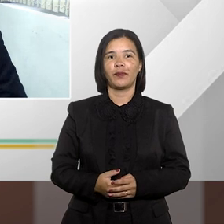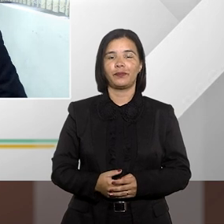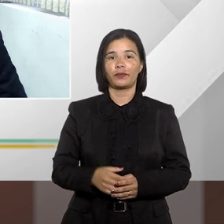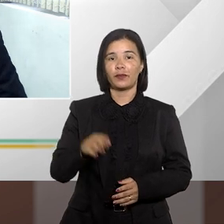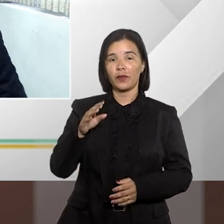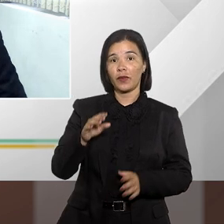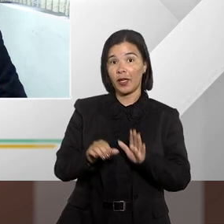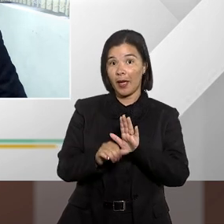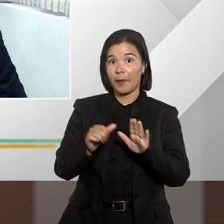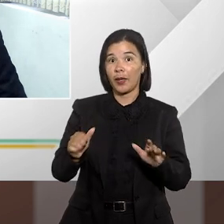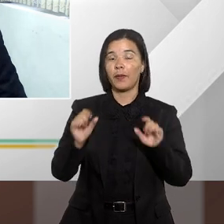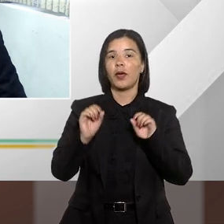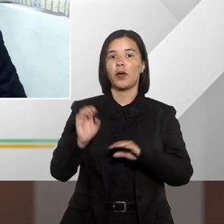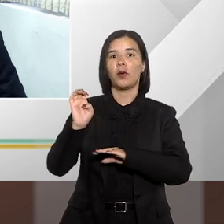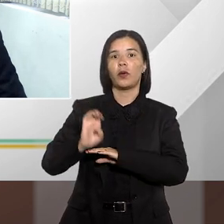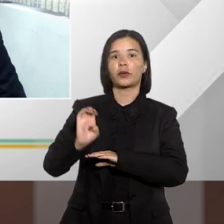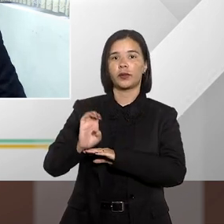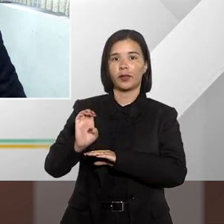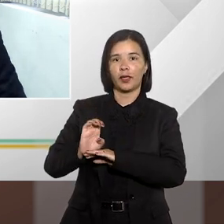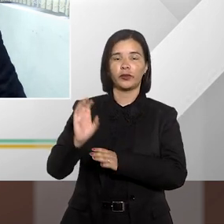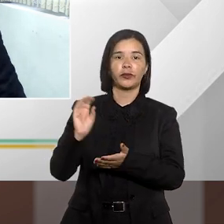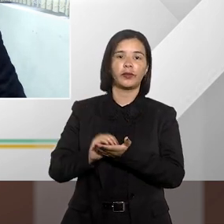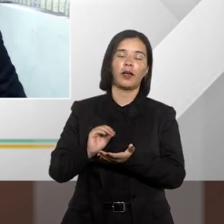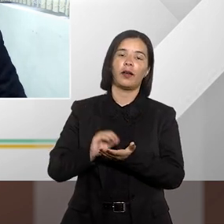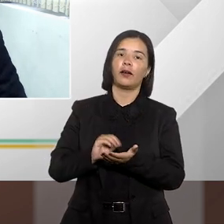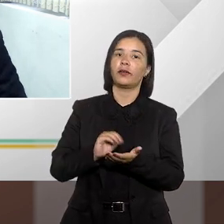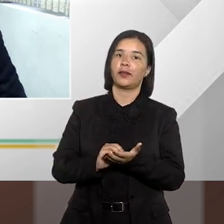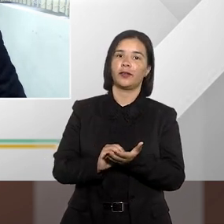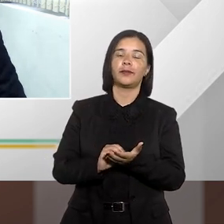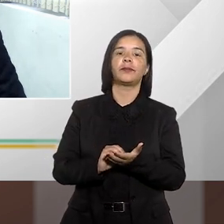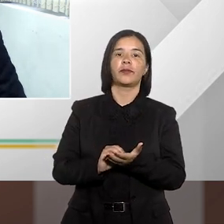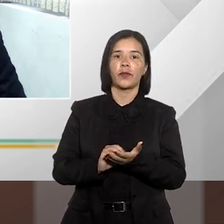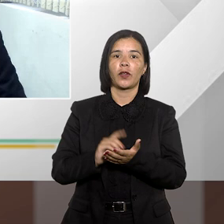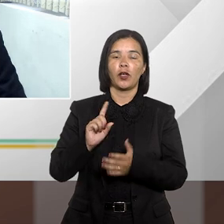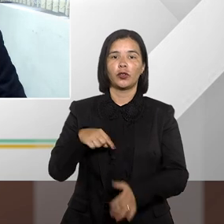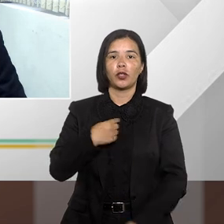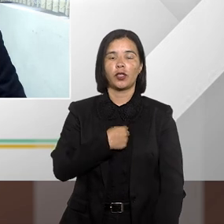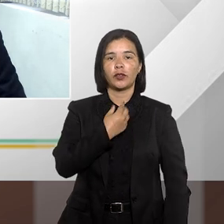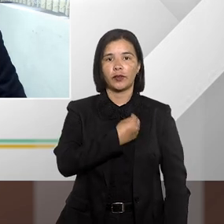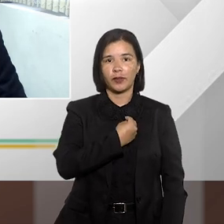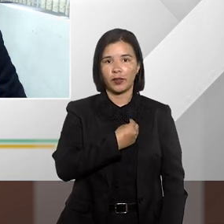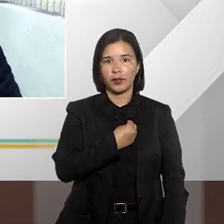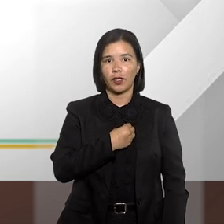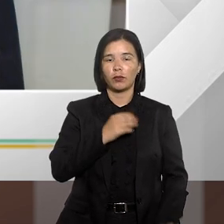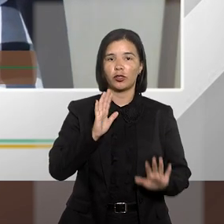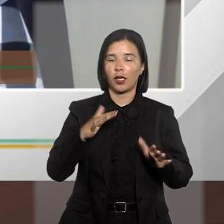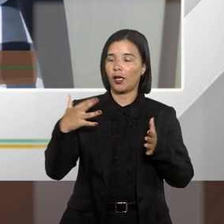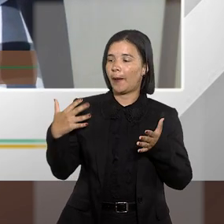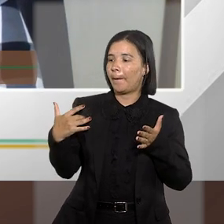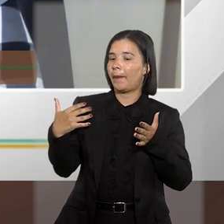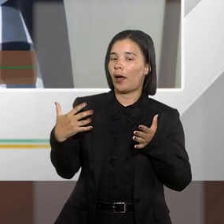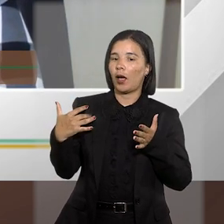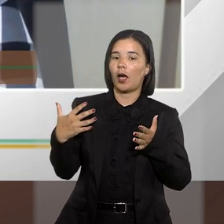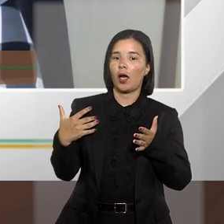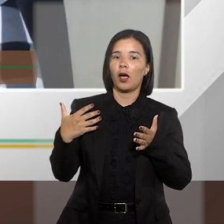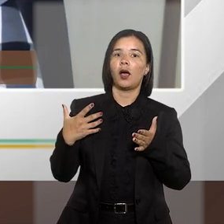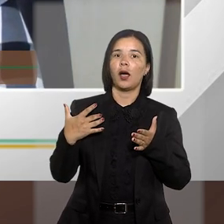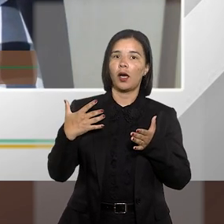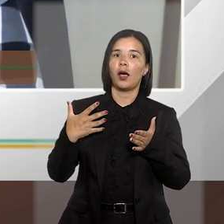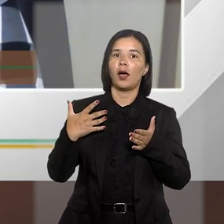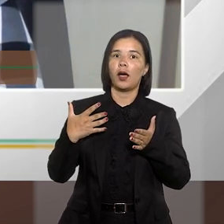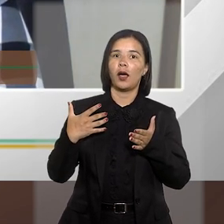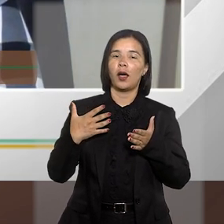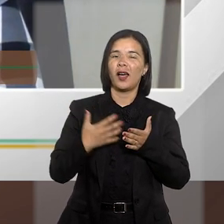Primeiramente, por intermédio do Estado, né? Acho que falta muito isso. A gente vivenciou, a gente veio caminhando até